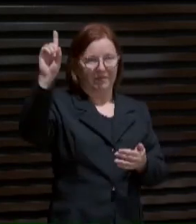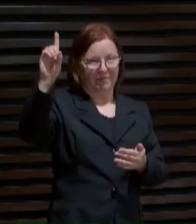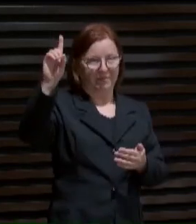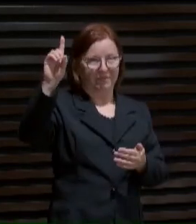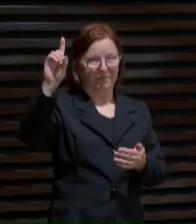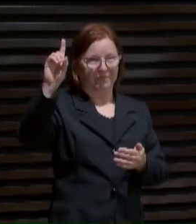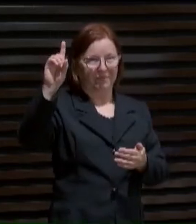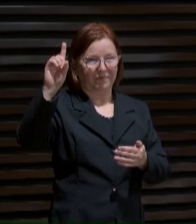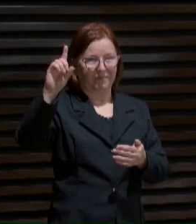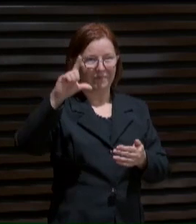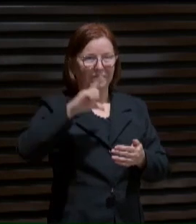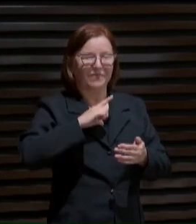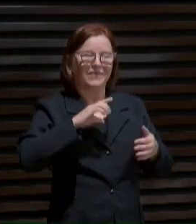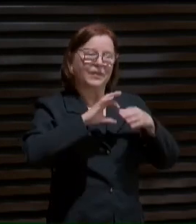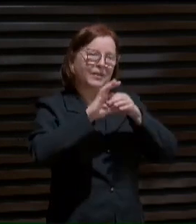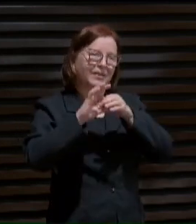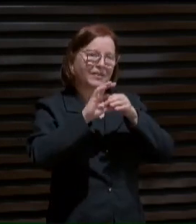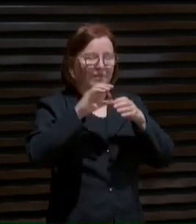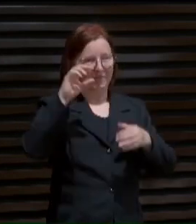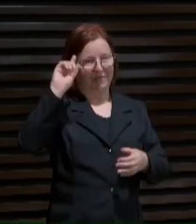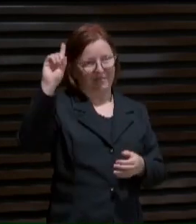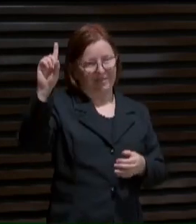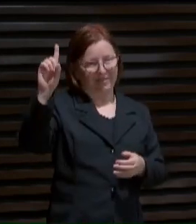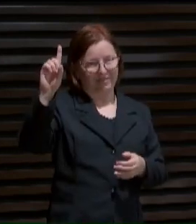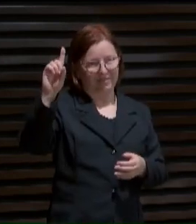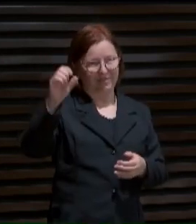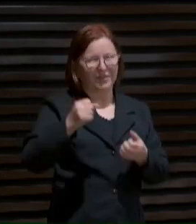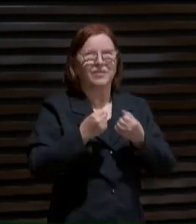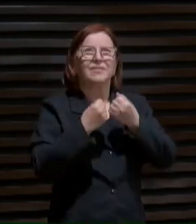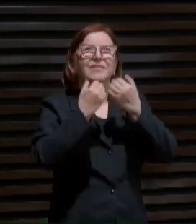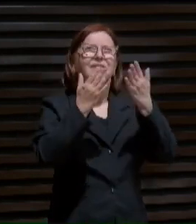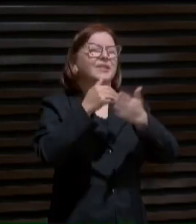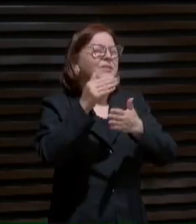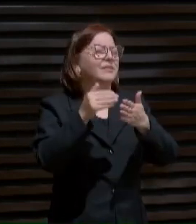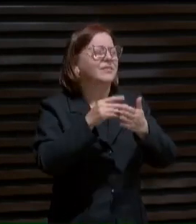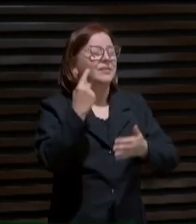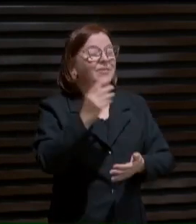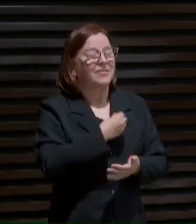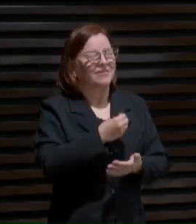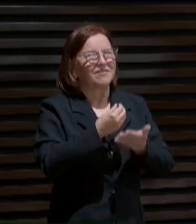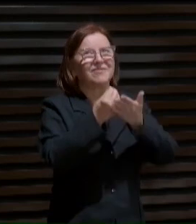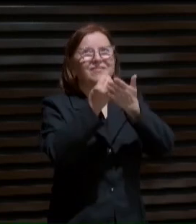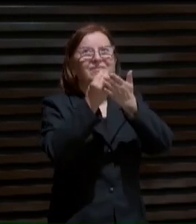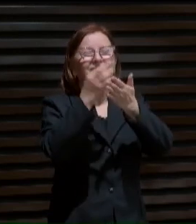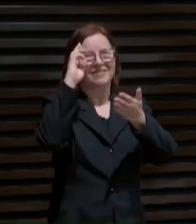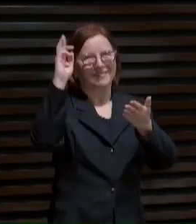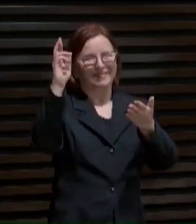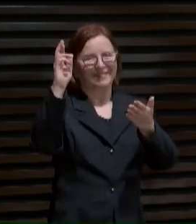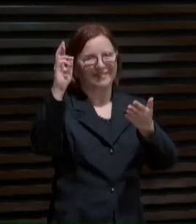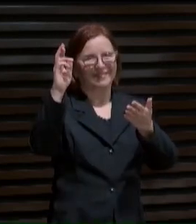relacionamento de intimidade com ele consagre tudo ao Senhor e desfrute de sua